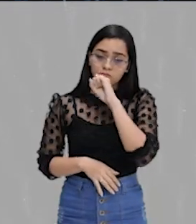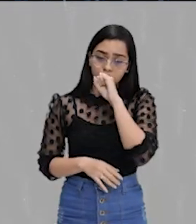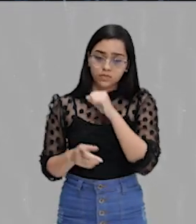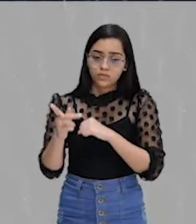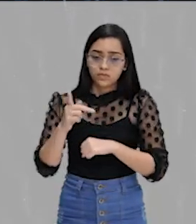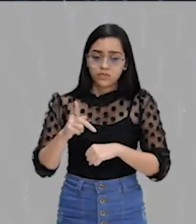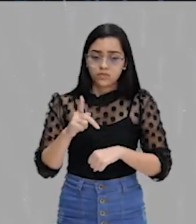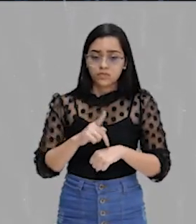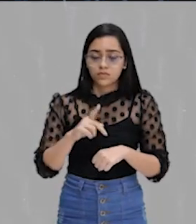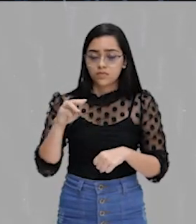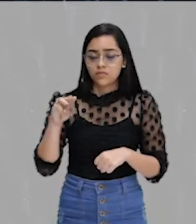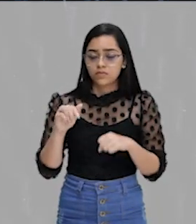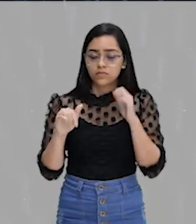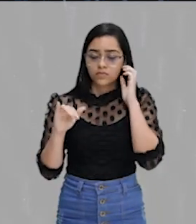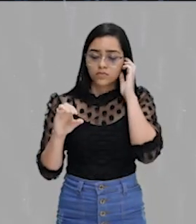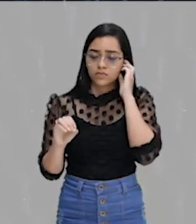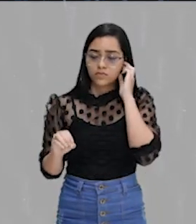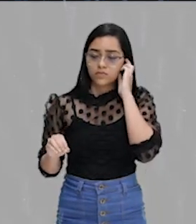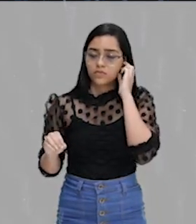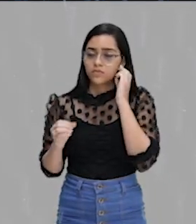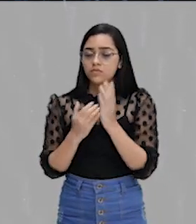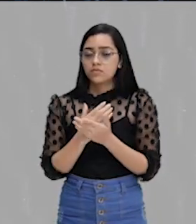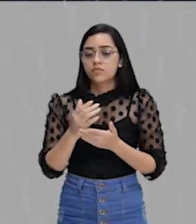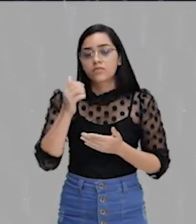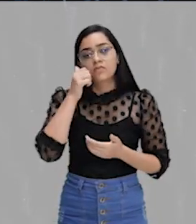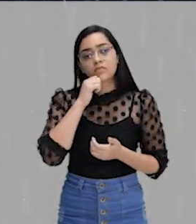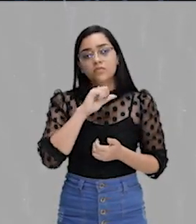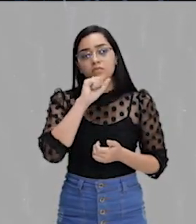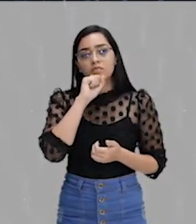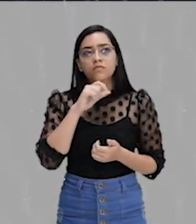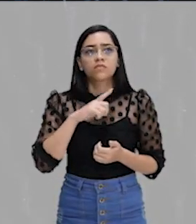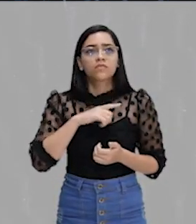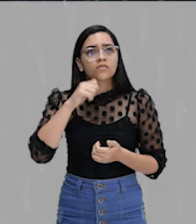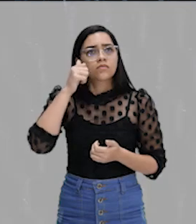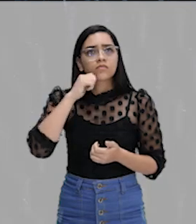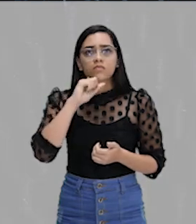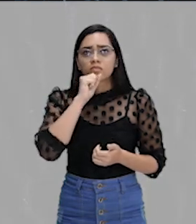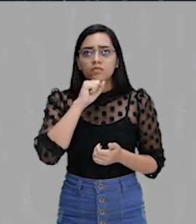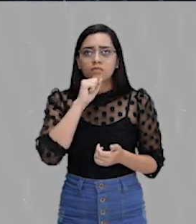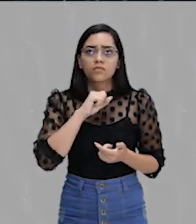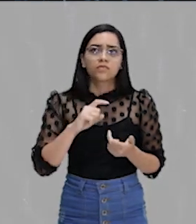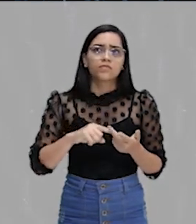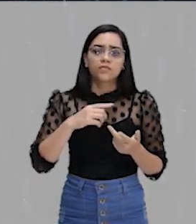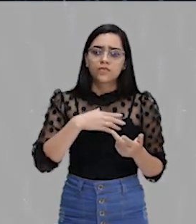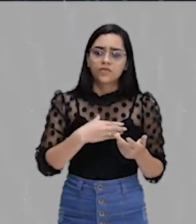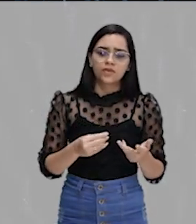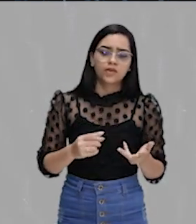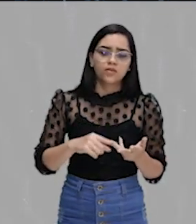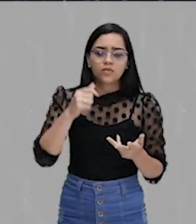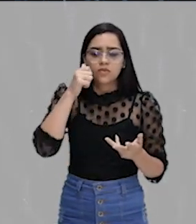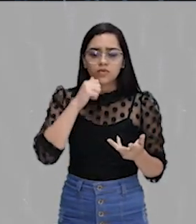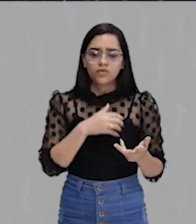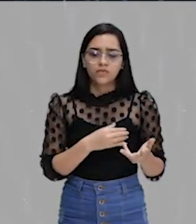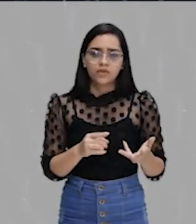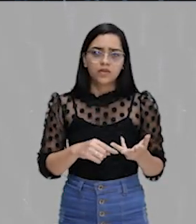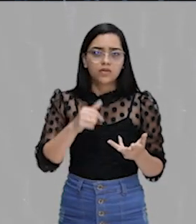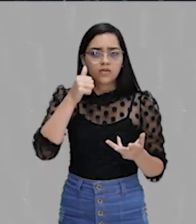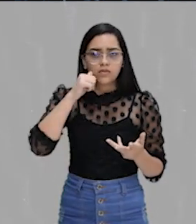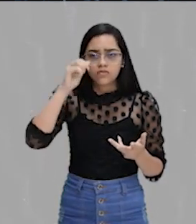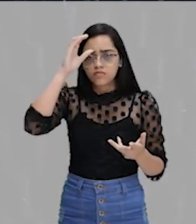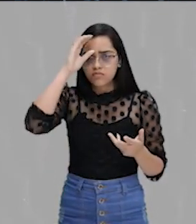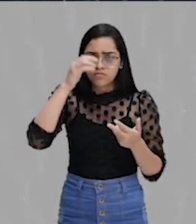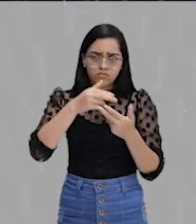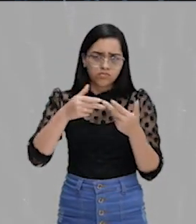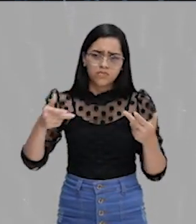praças de maio, que começou com as mães, depois temos avós, filhos, filhas, tios,